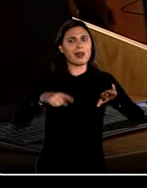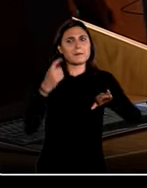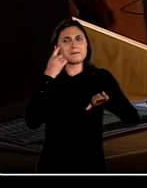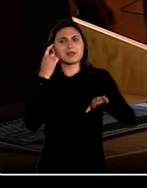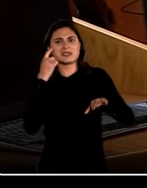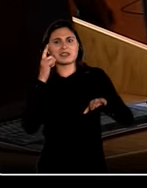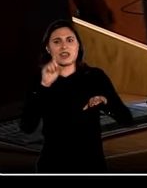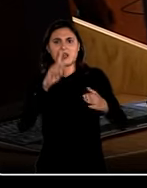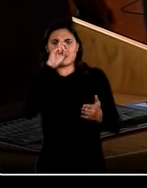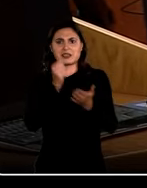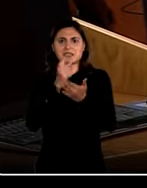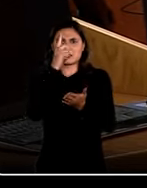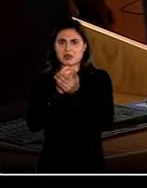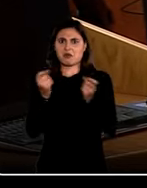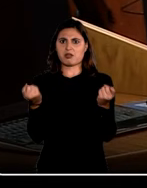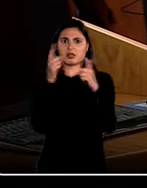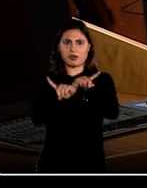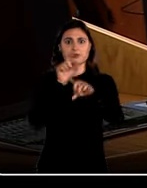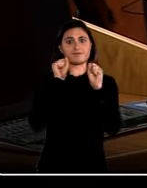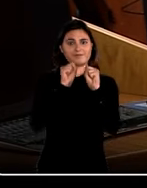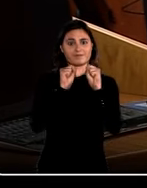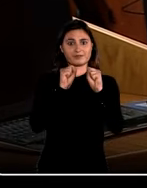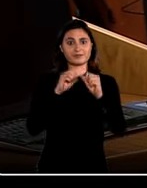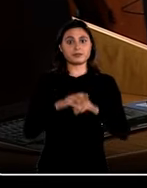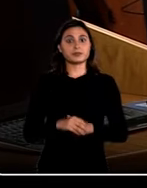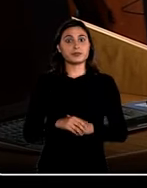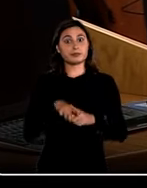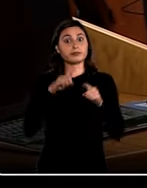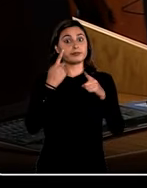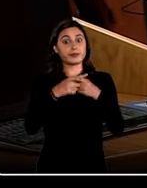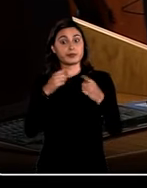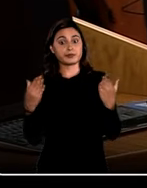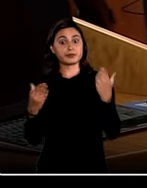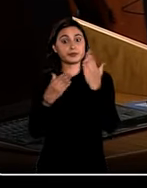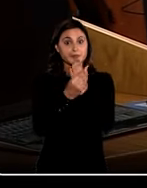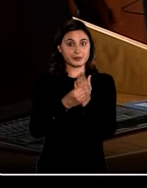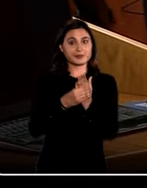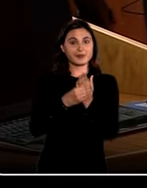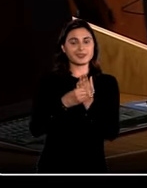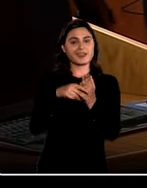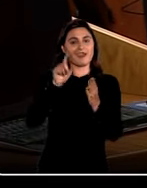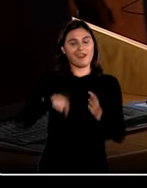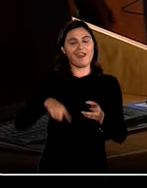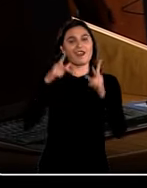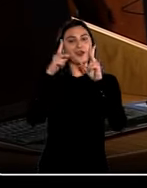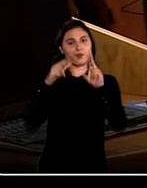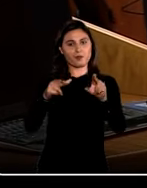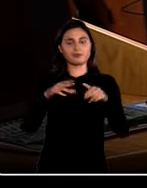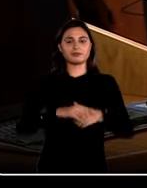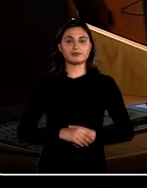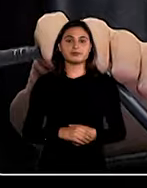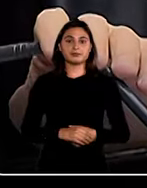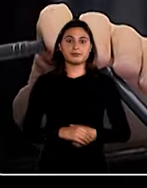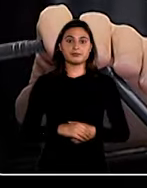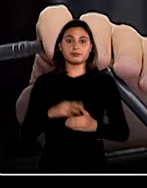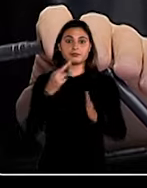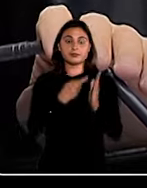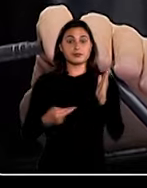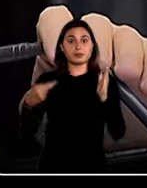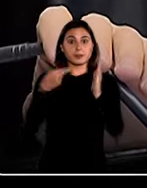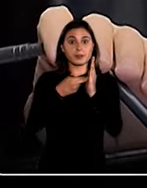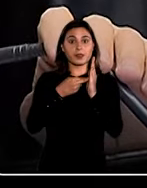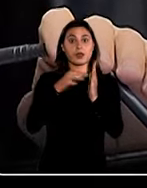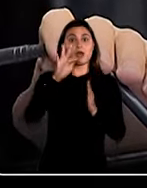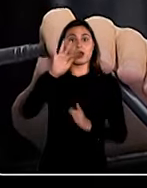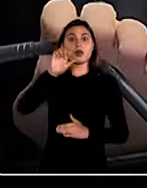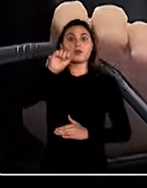de defesa e decisões contraditórias já que os dois processos dizem respeito aos mesmos fatos o relator